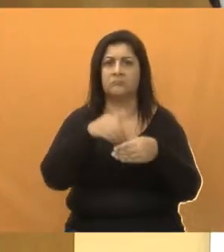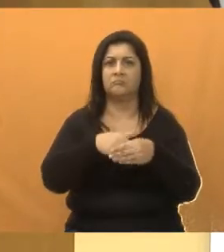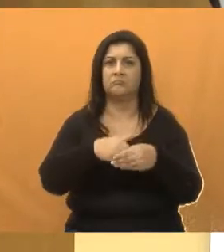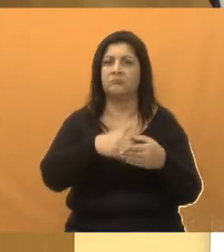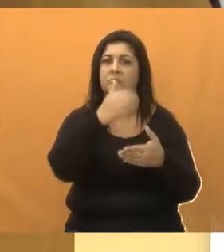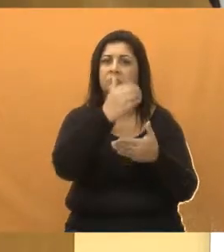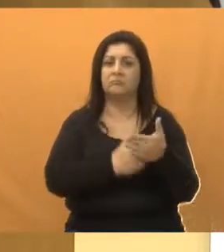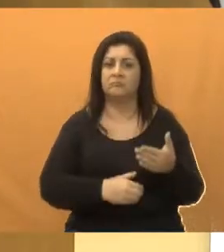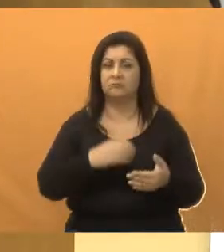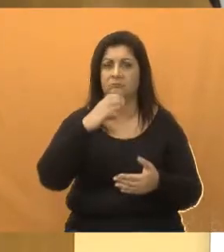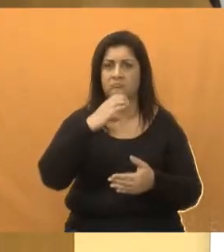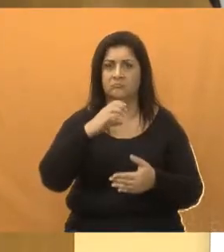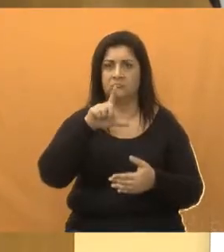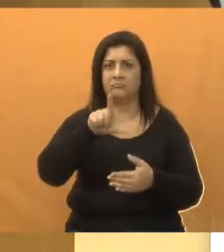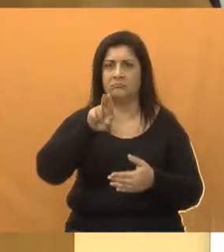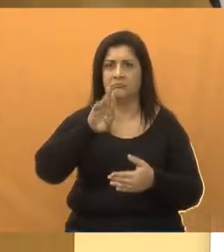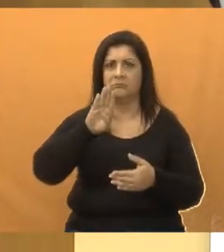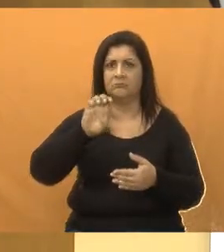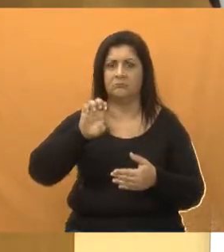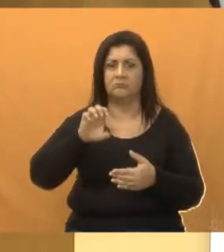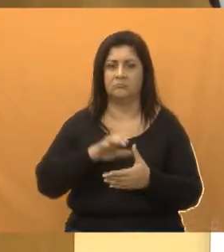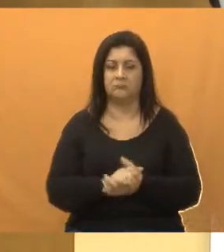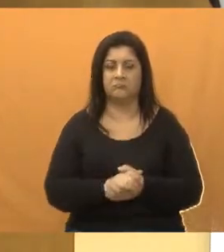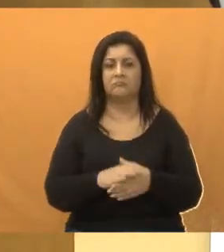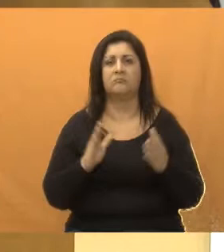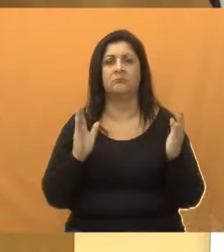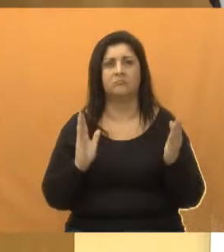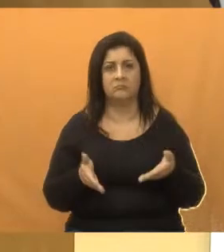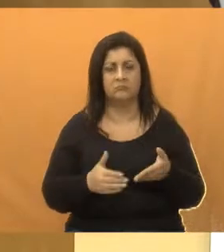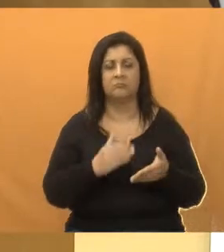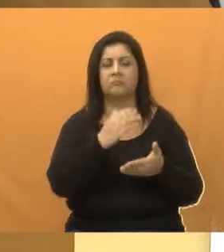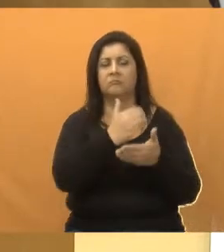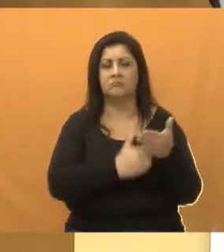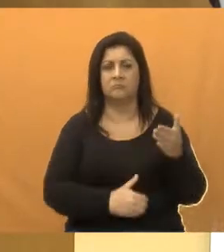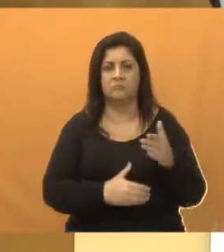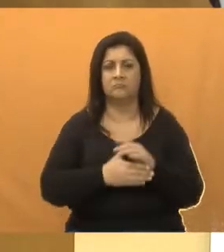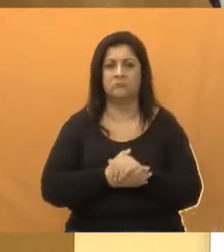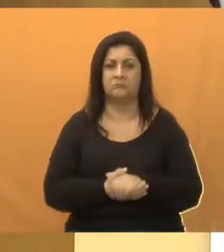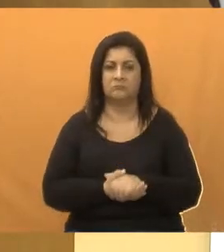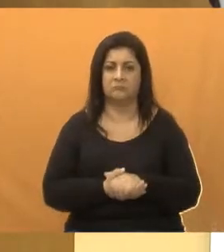clubes. Os clubes aqui já foi votado isenção para os clubes.